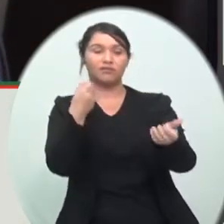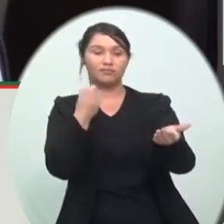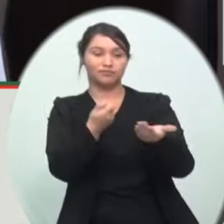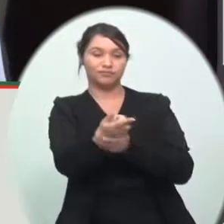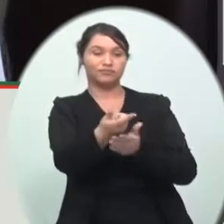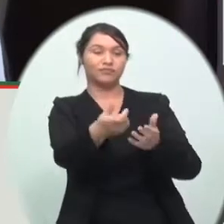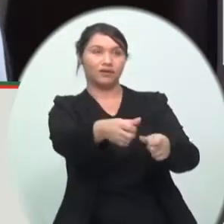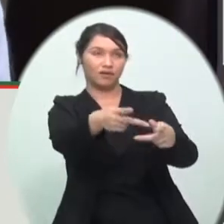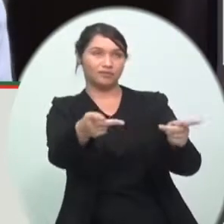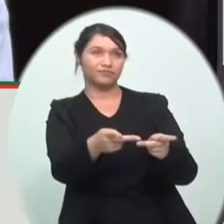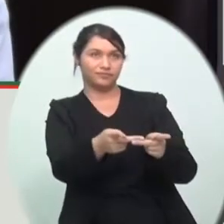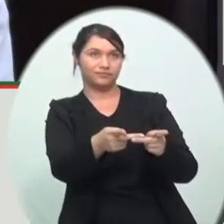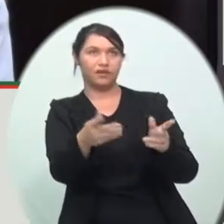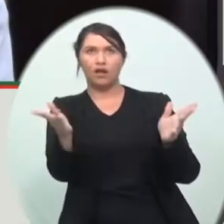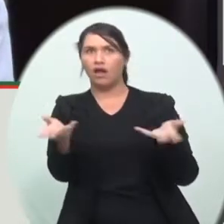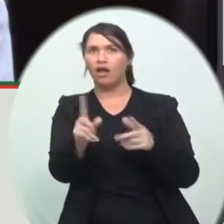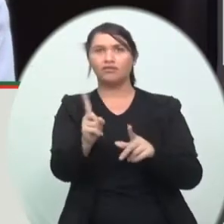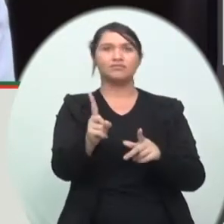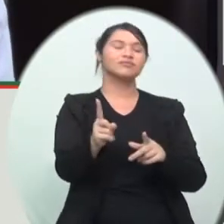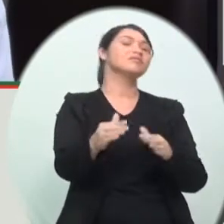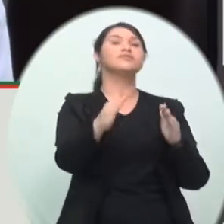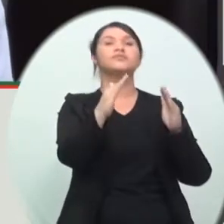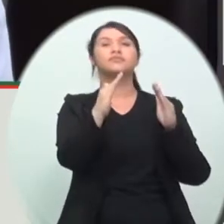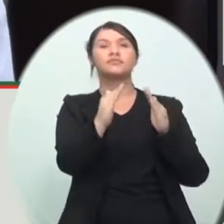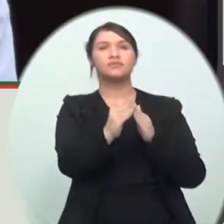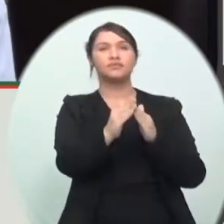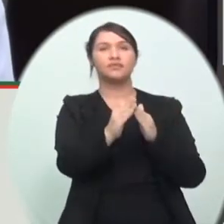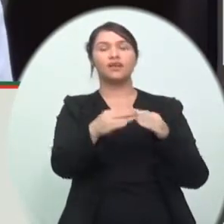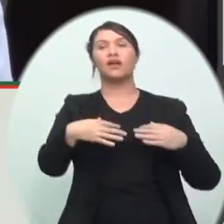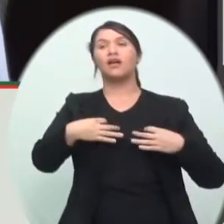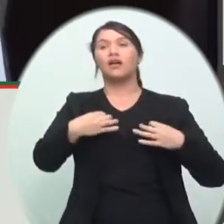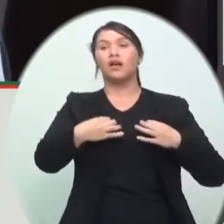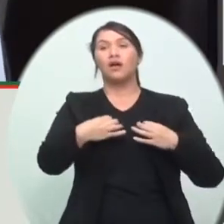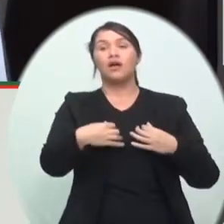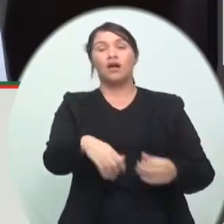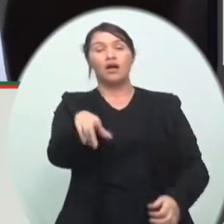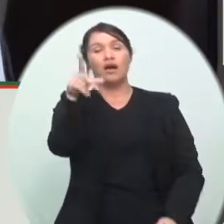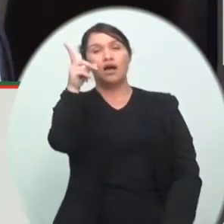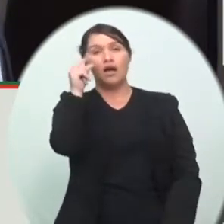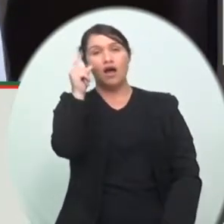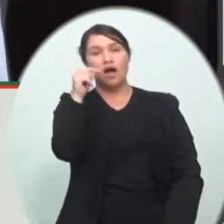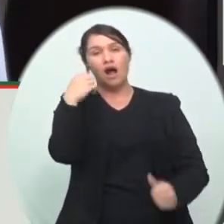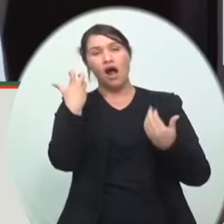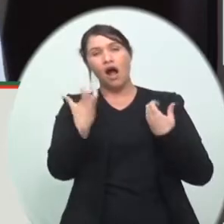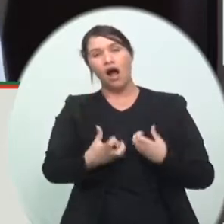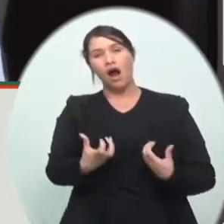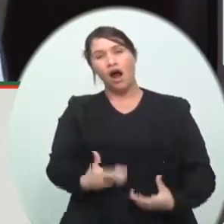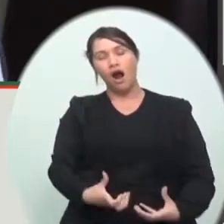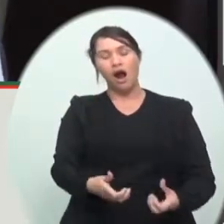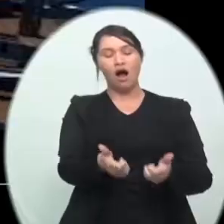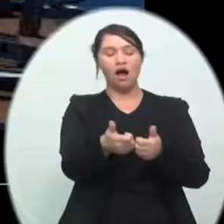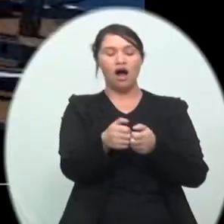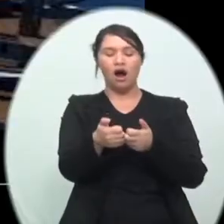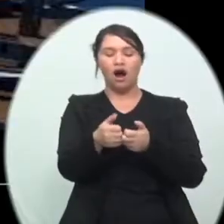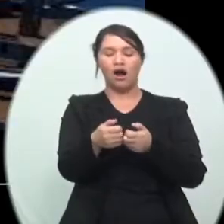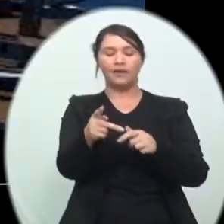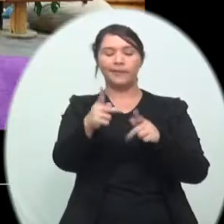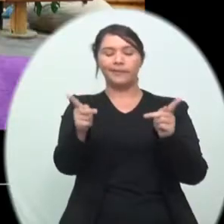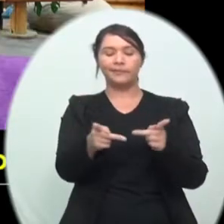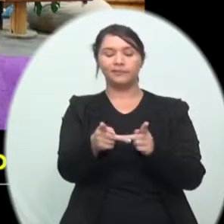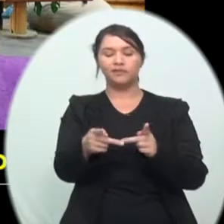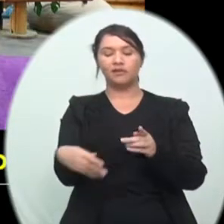Isso tem valor, as pessoas pagam por isso. Isso que é legal, todos podem acessar, uma criança até meu